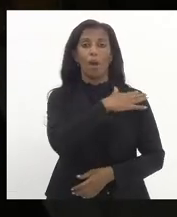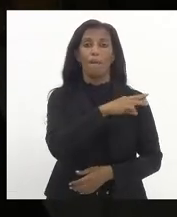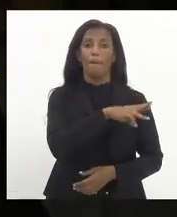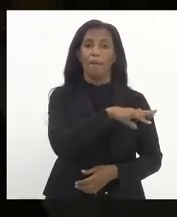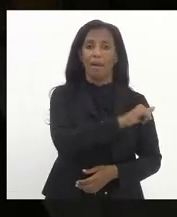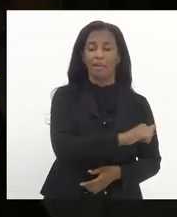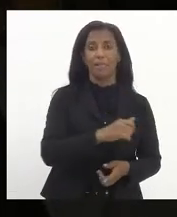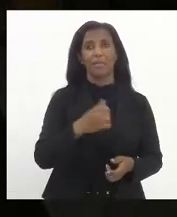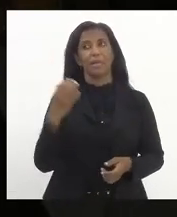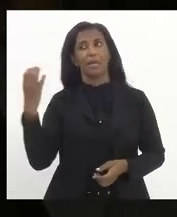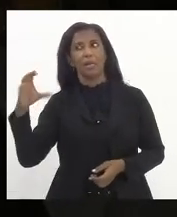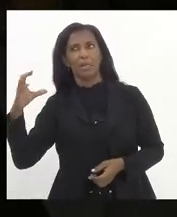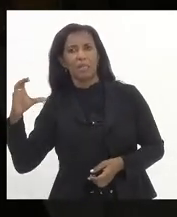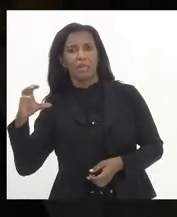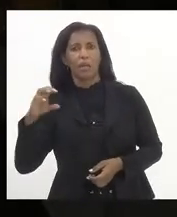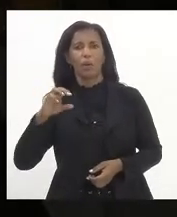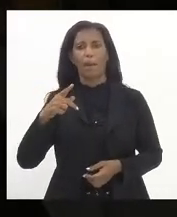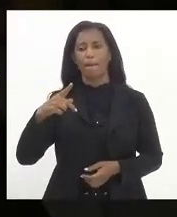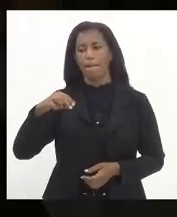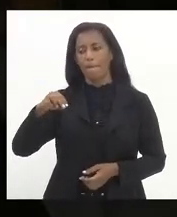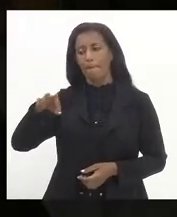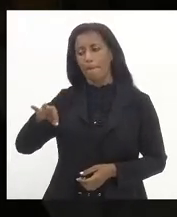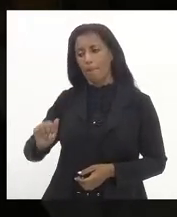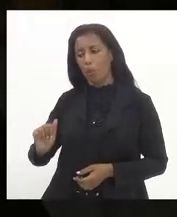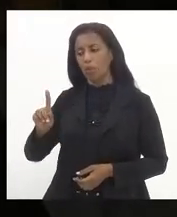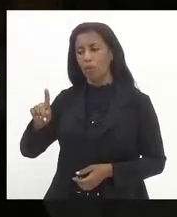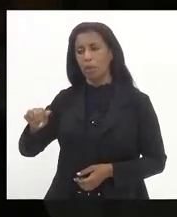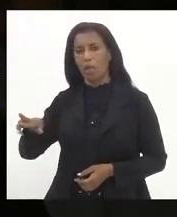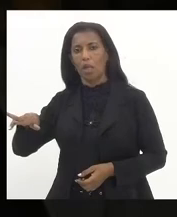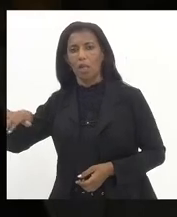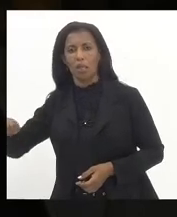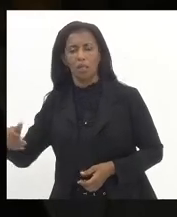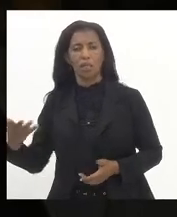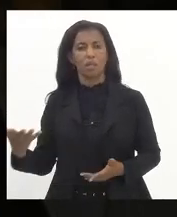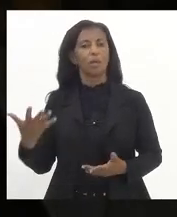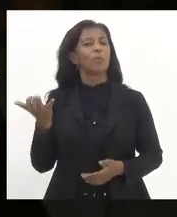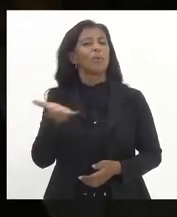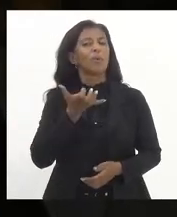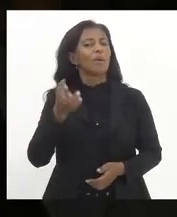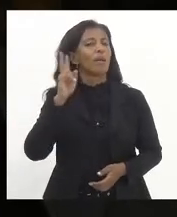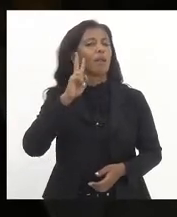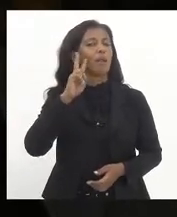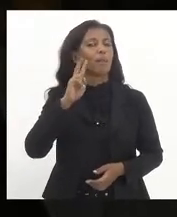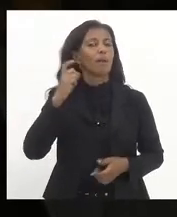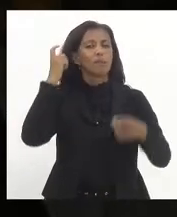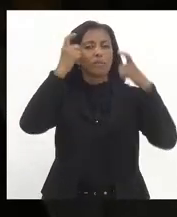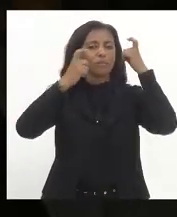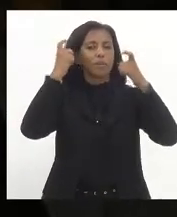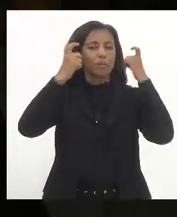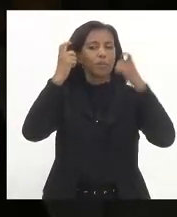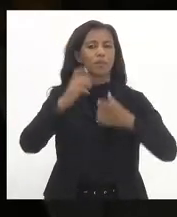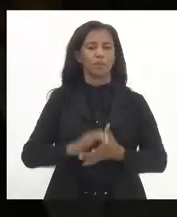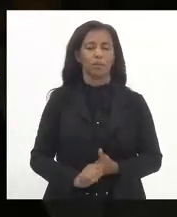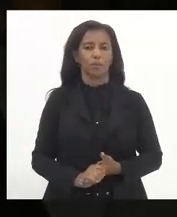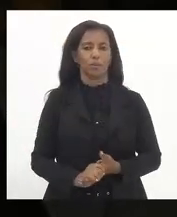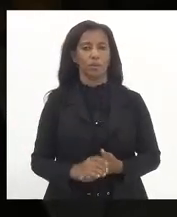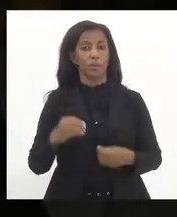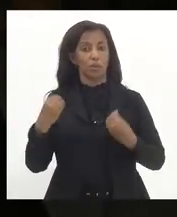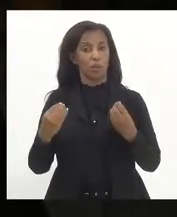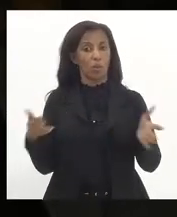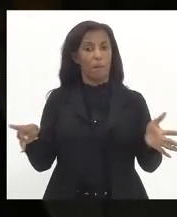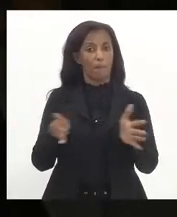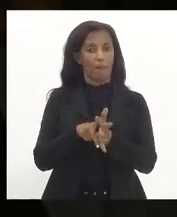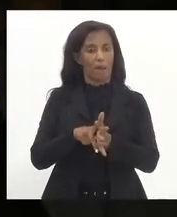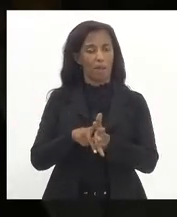em Niterói, na Ponta da Areia, não é? Então, assim, eu queria endossar, né, entre as preocupações e como parte do